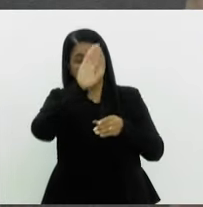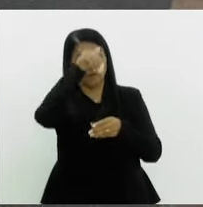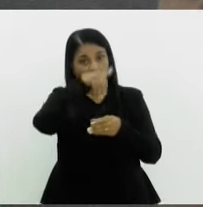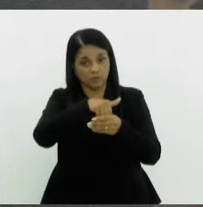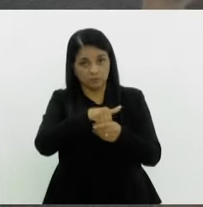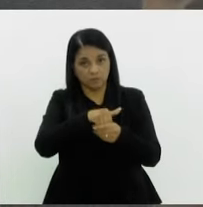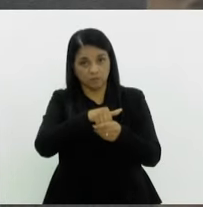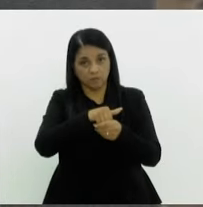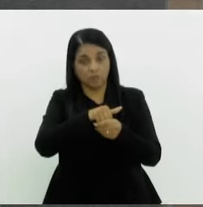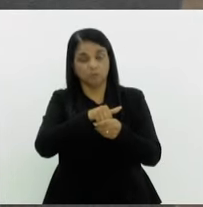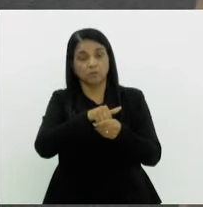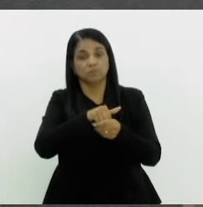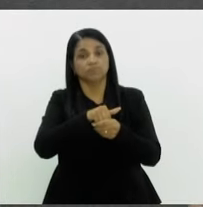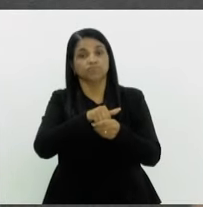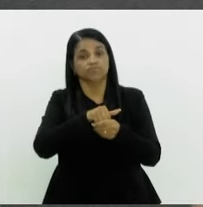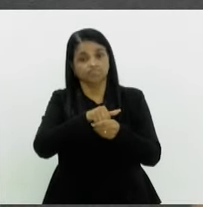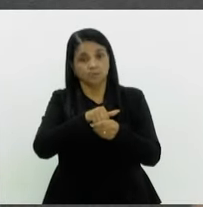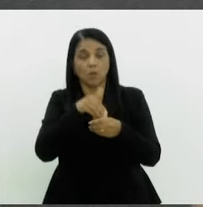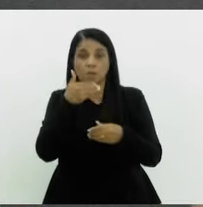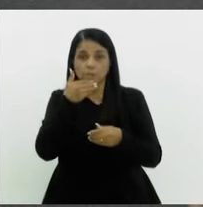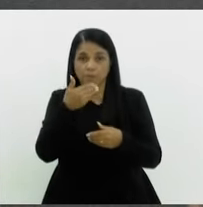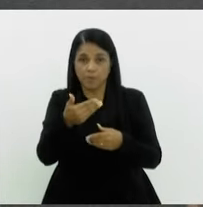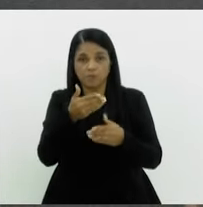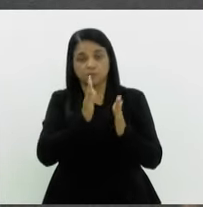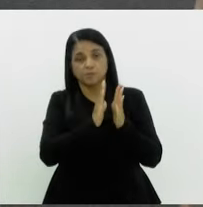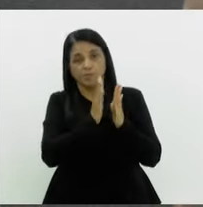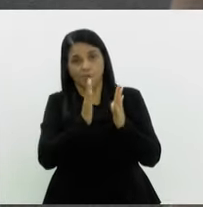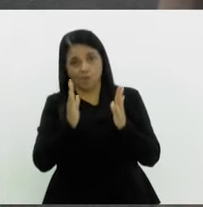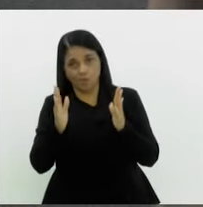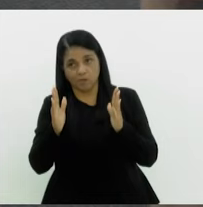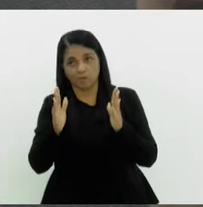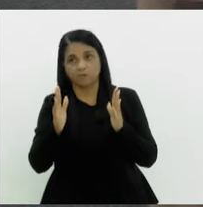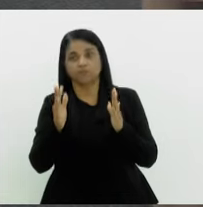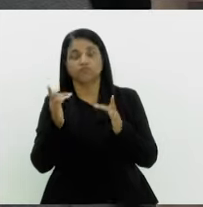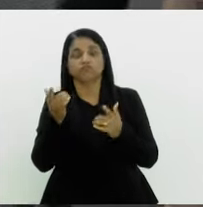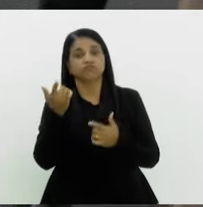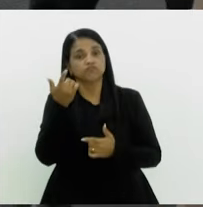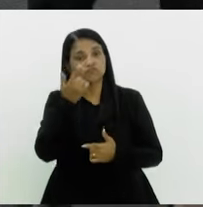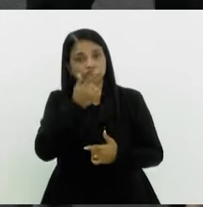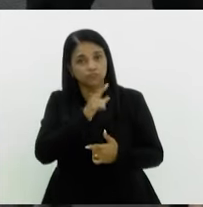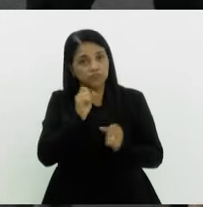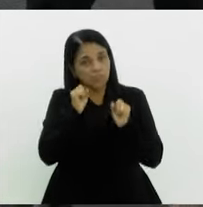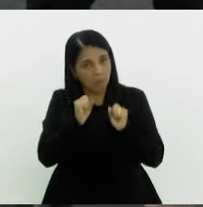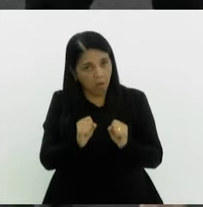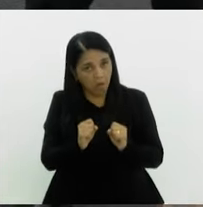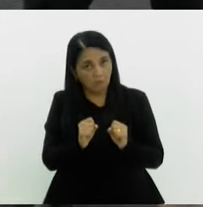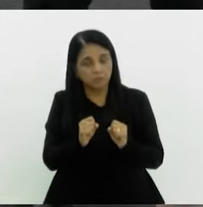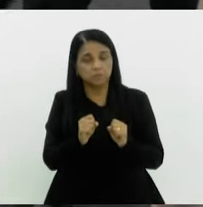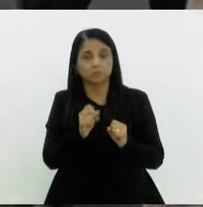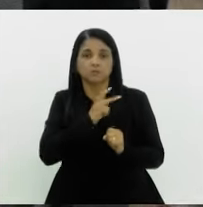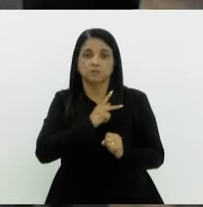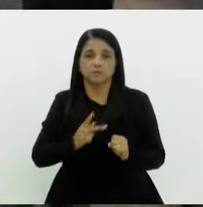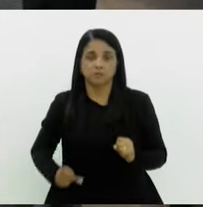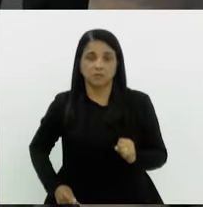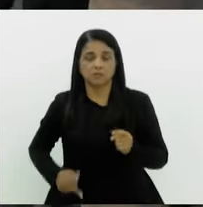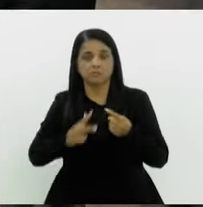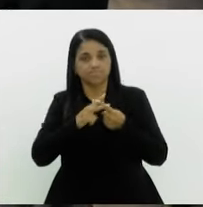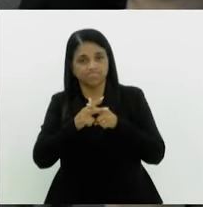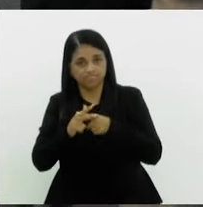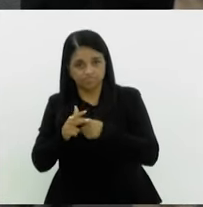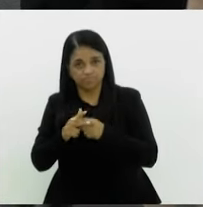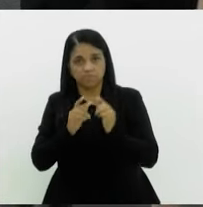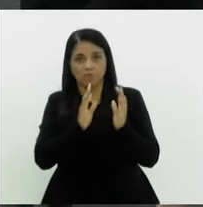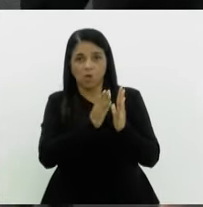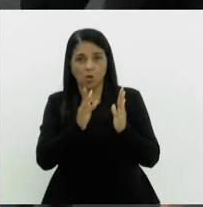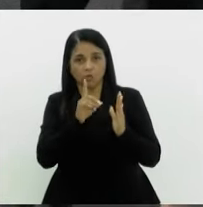votação, motivo pelo qual eu peço essa questão de ordem. E se a gente pode, senhor presidente, retificar isso na ordem